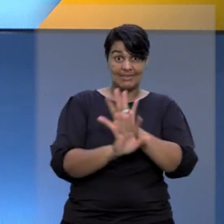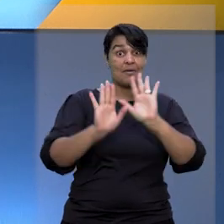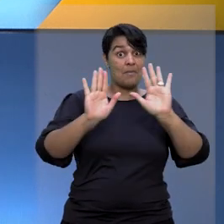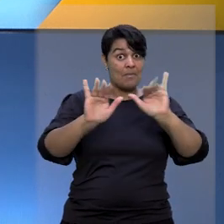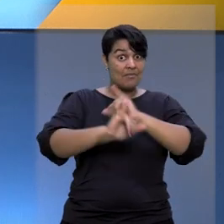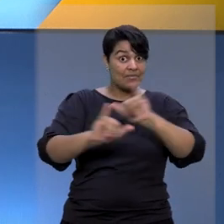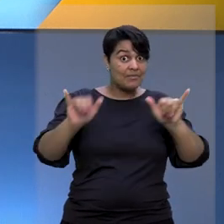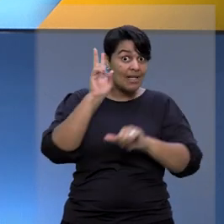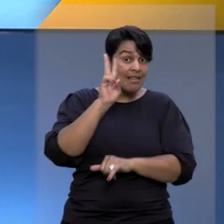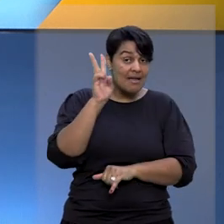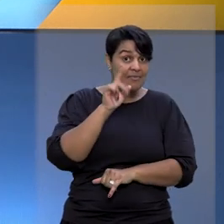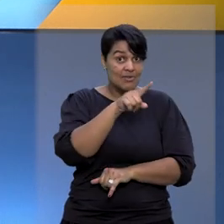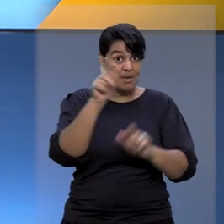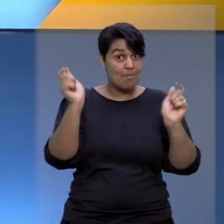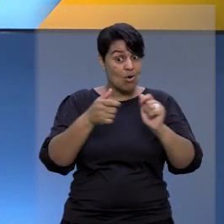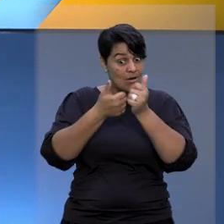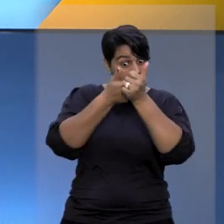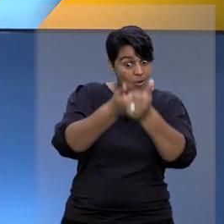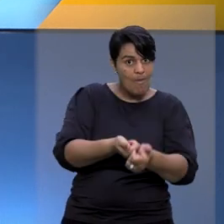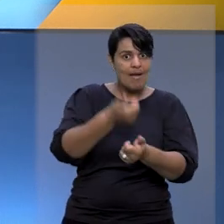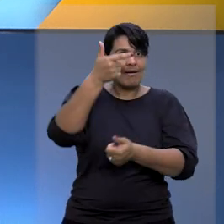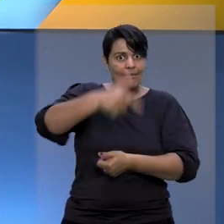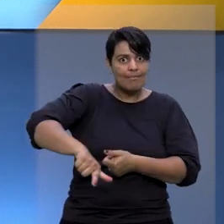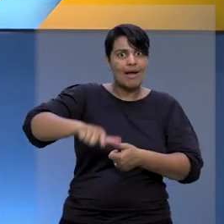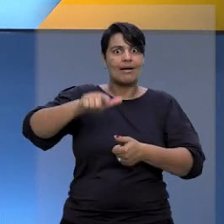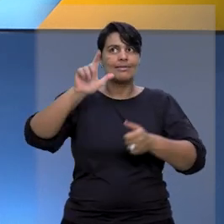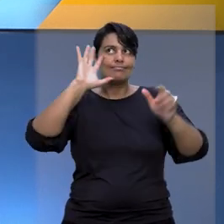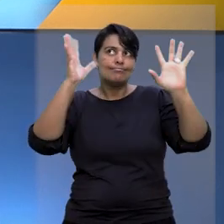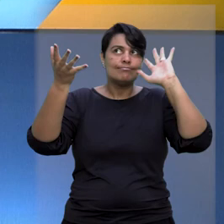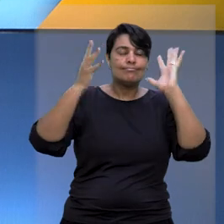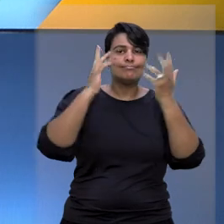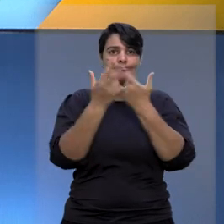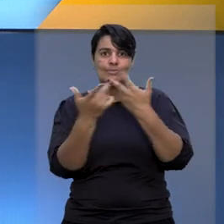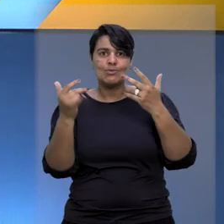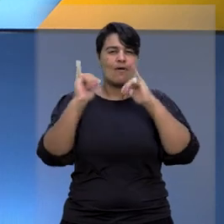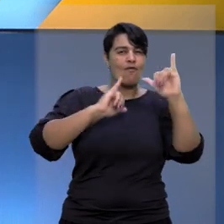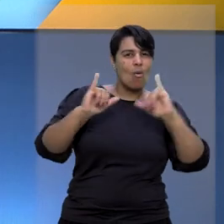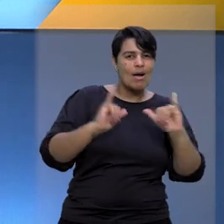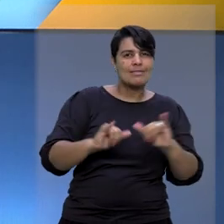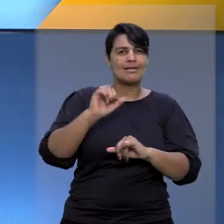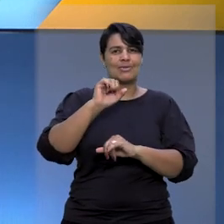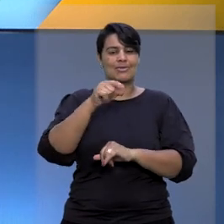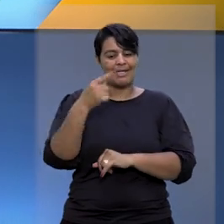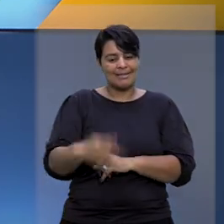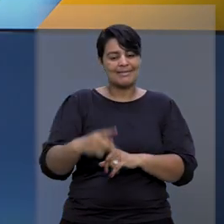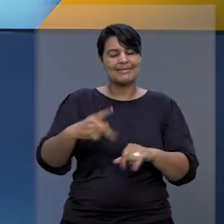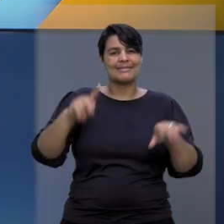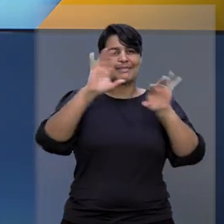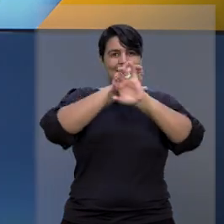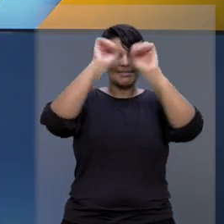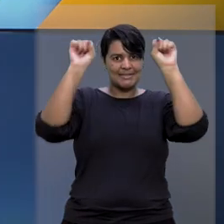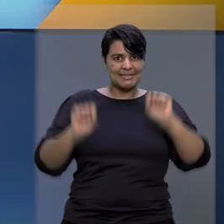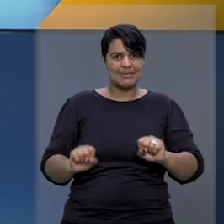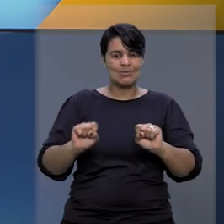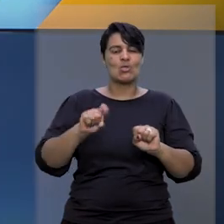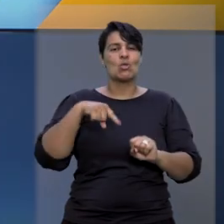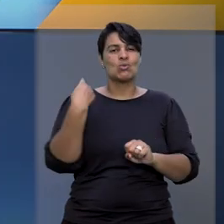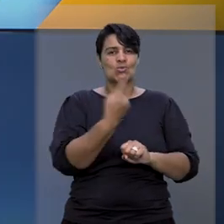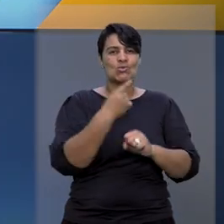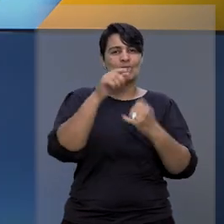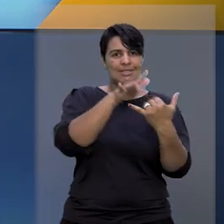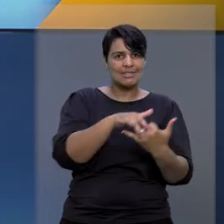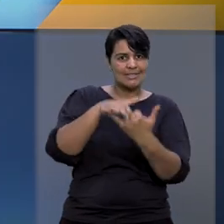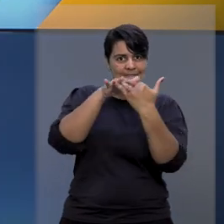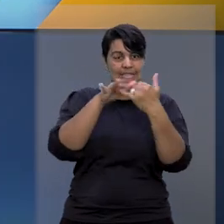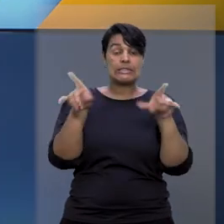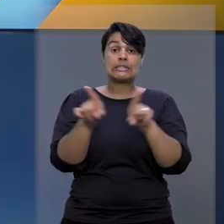Notícias, não esqueça que você pode acompanhar outras decisões e informações do Tribunal da Cidadania no nosso